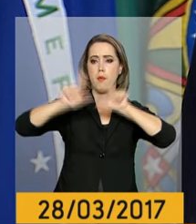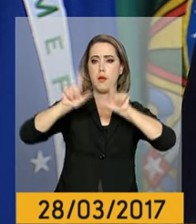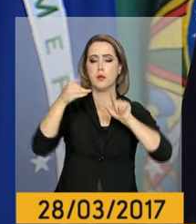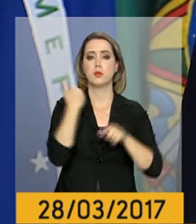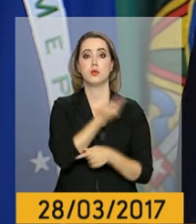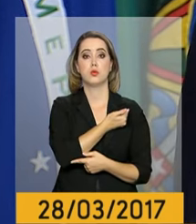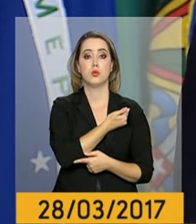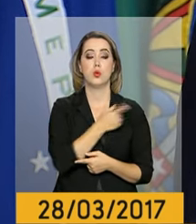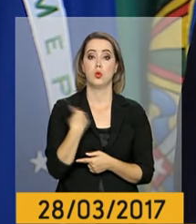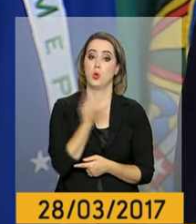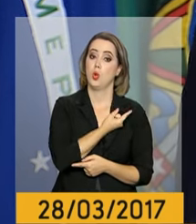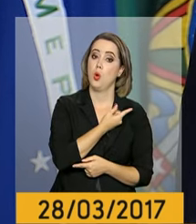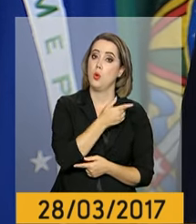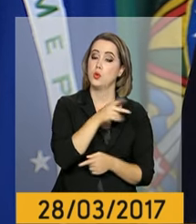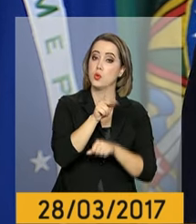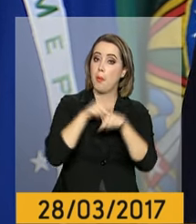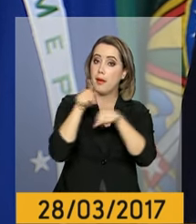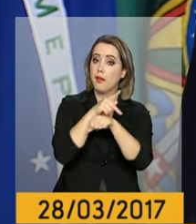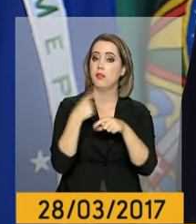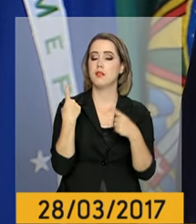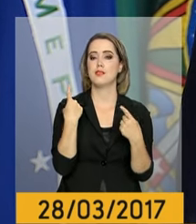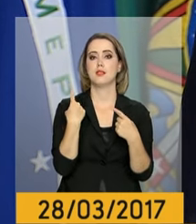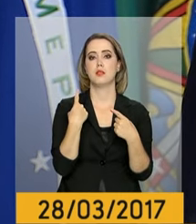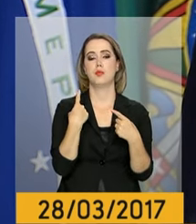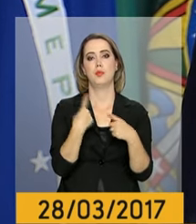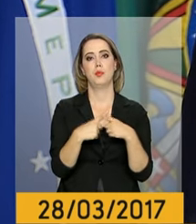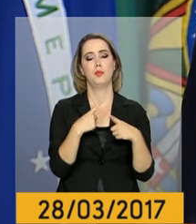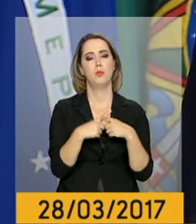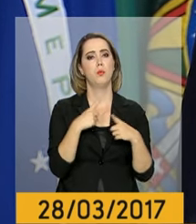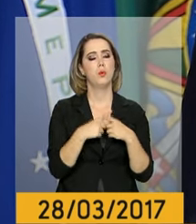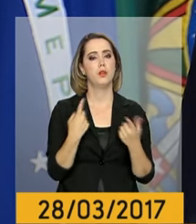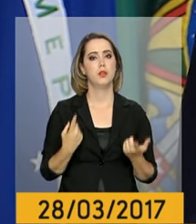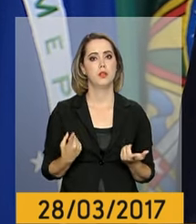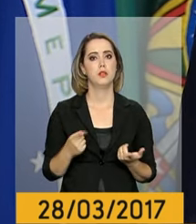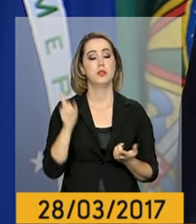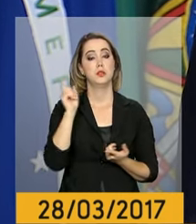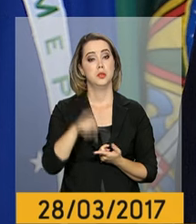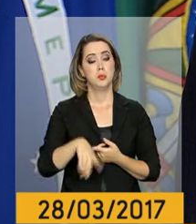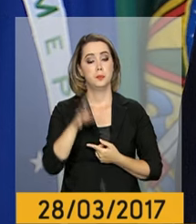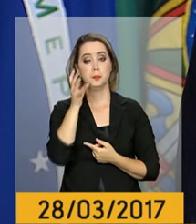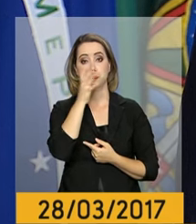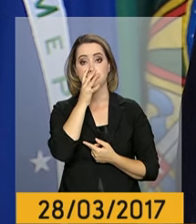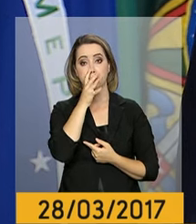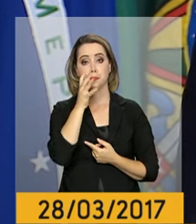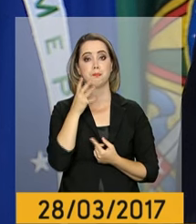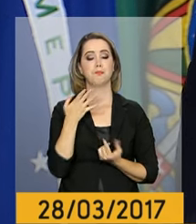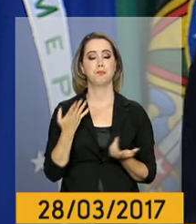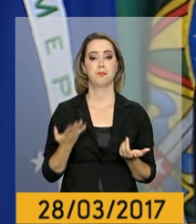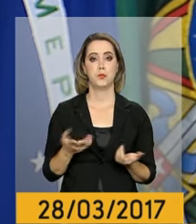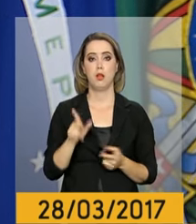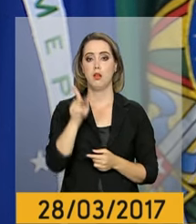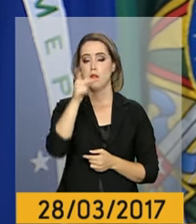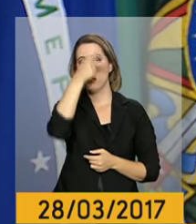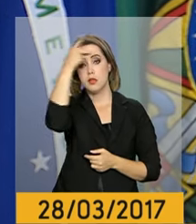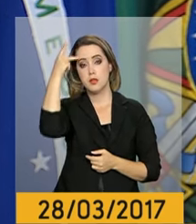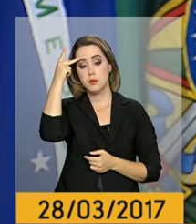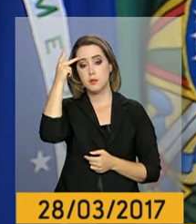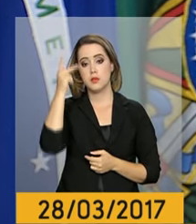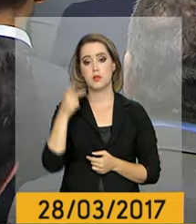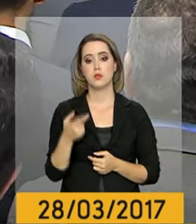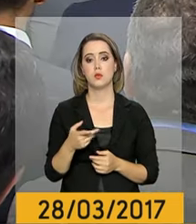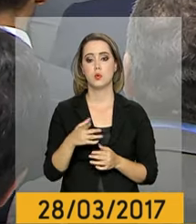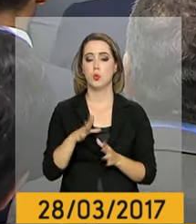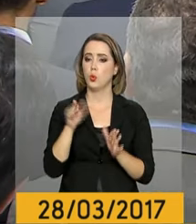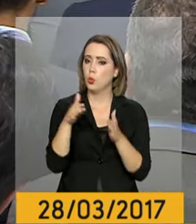exata e precisamente porque é interessante que as pessoas todo